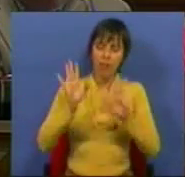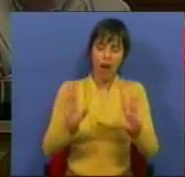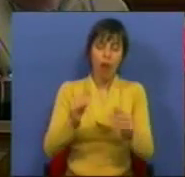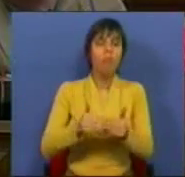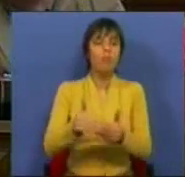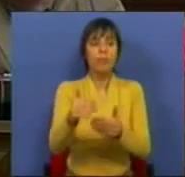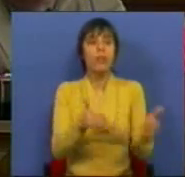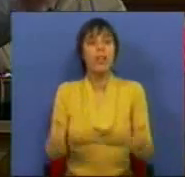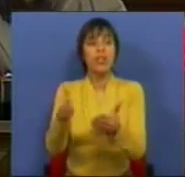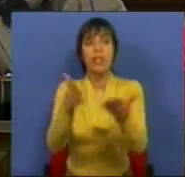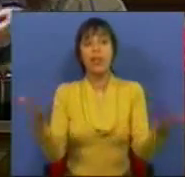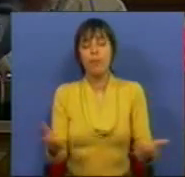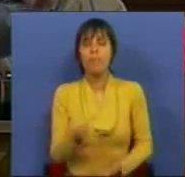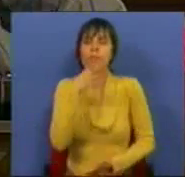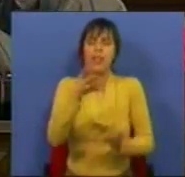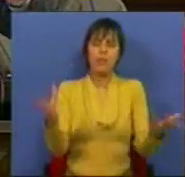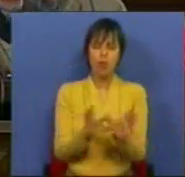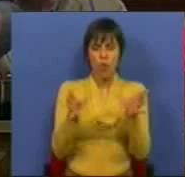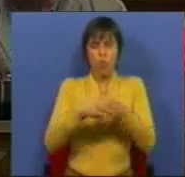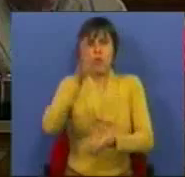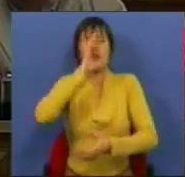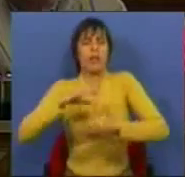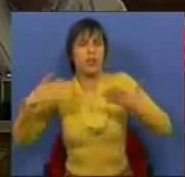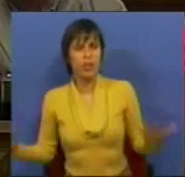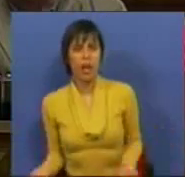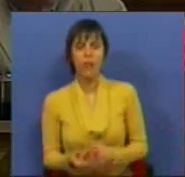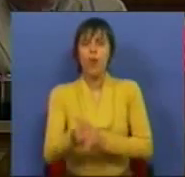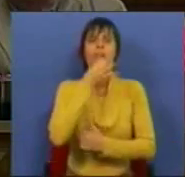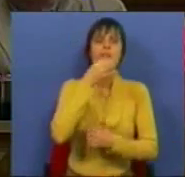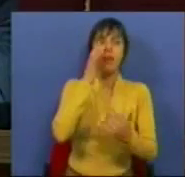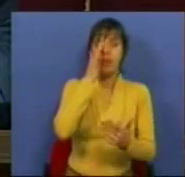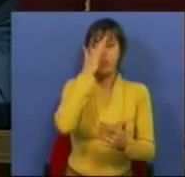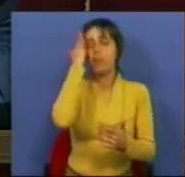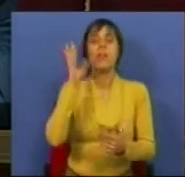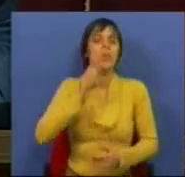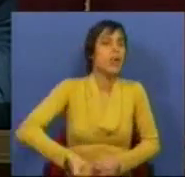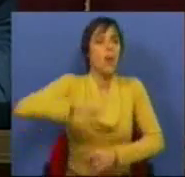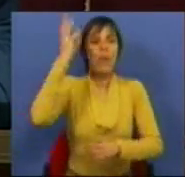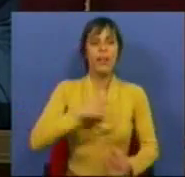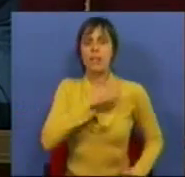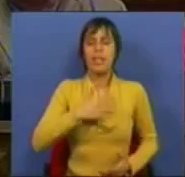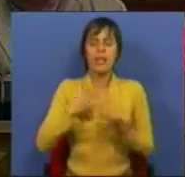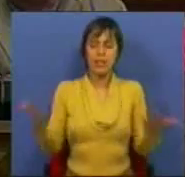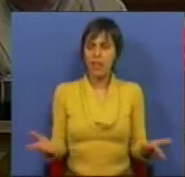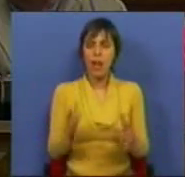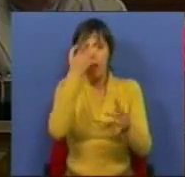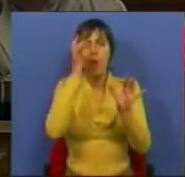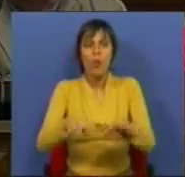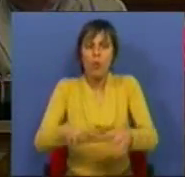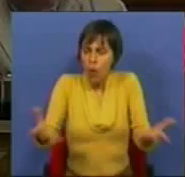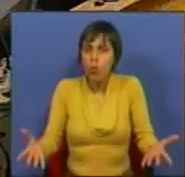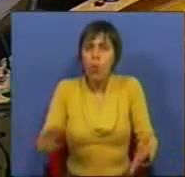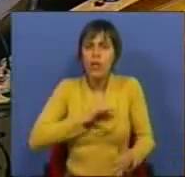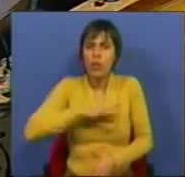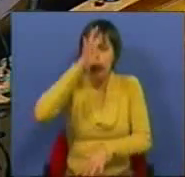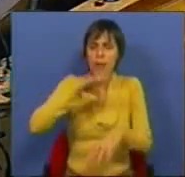no percurso deste caminho. Invocou aqui o Conselho de Estado, invocou aqui não sei quantas entidades. Conclua,